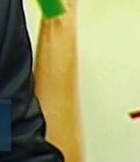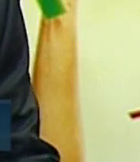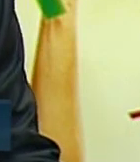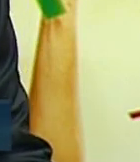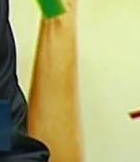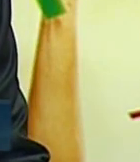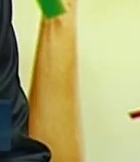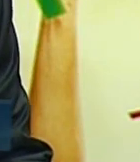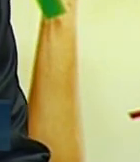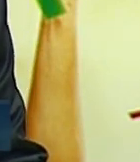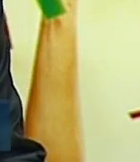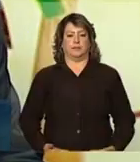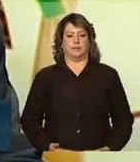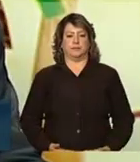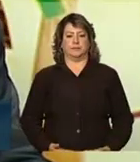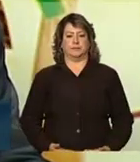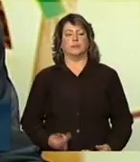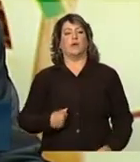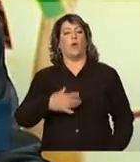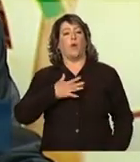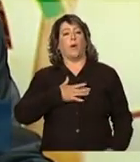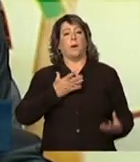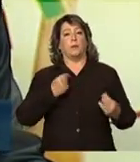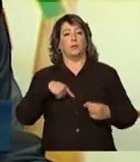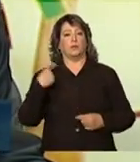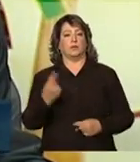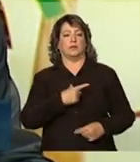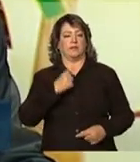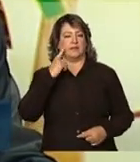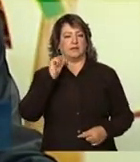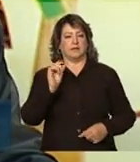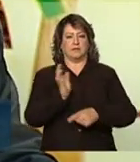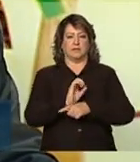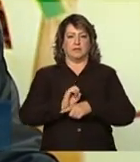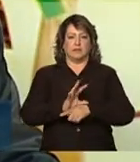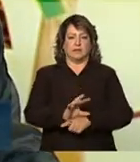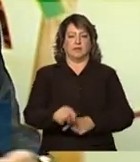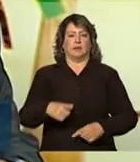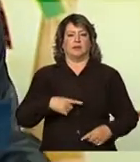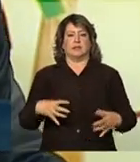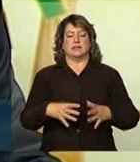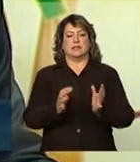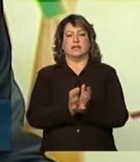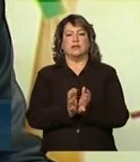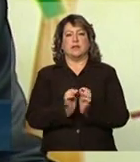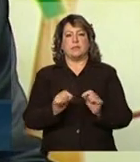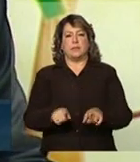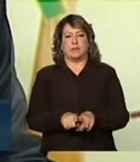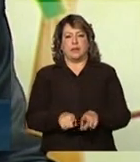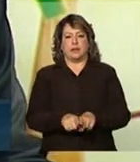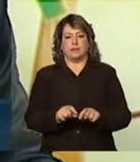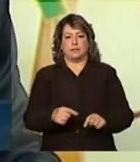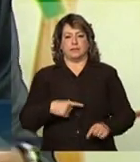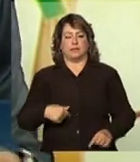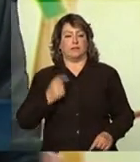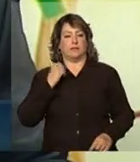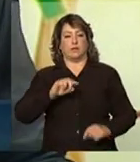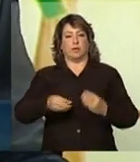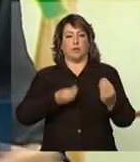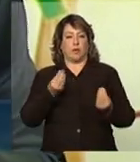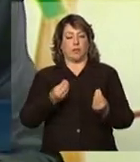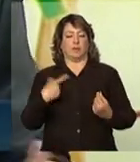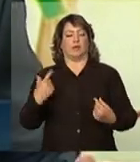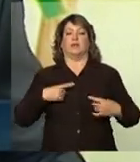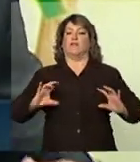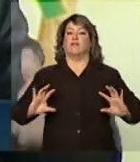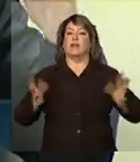ficar comentando cada uma delas, mas de mostrar que, assim, que são as diferentes formas de organização social que a gente tem, de